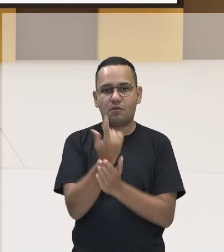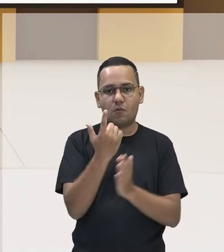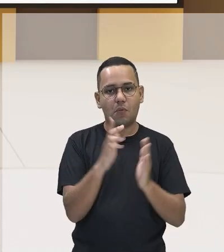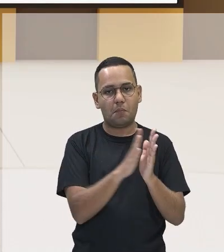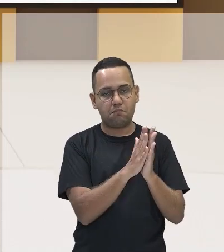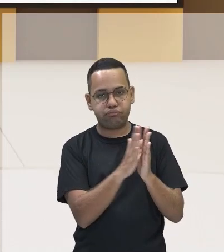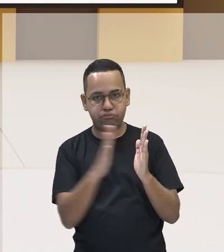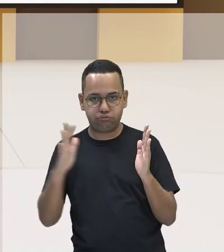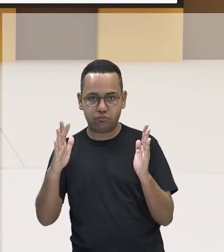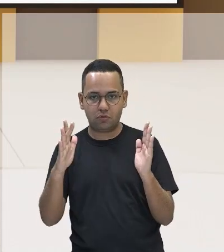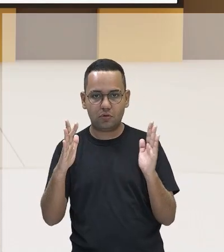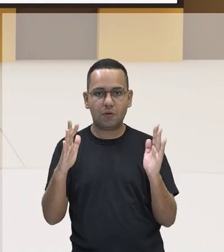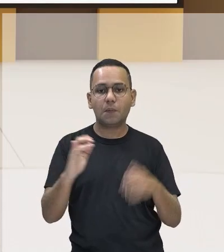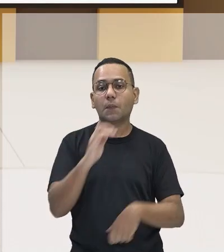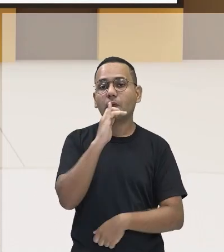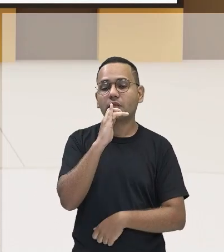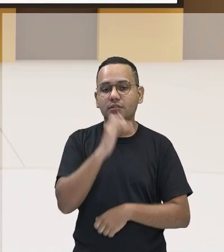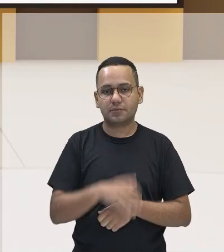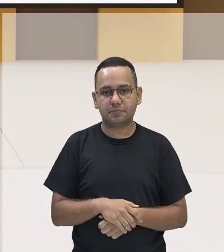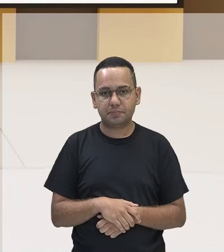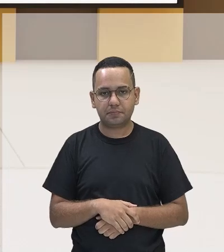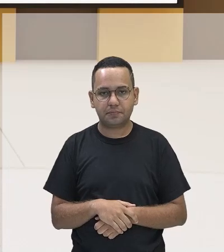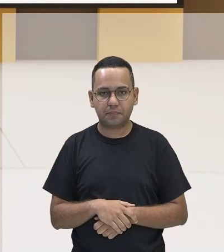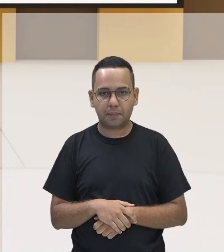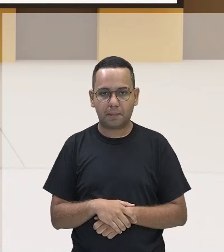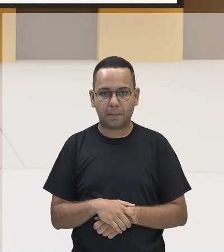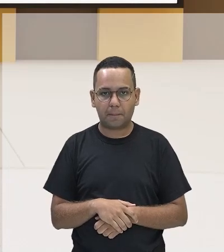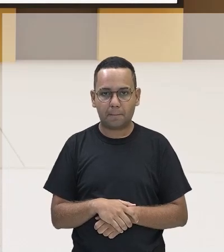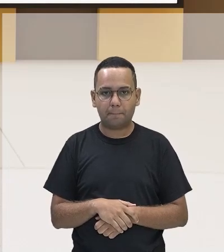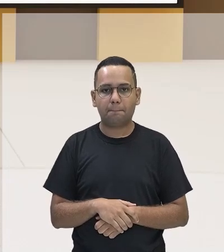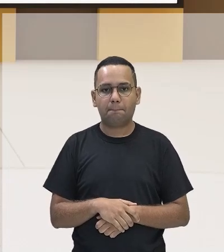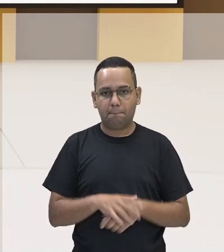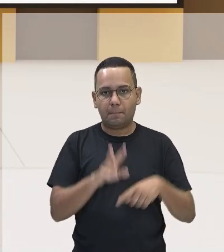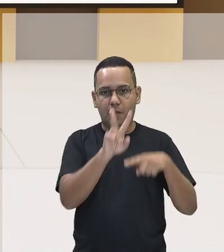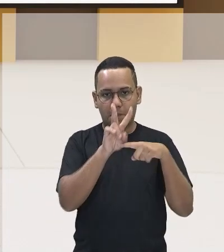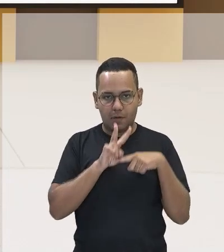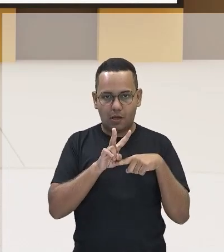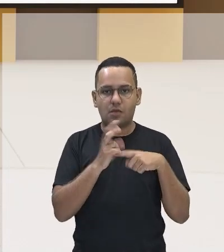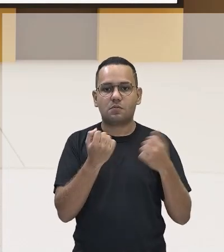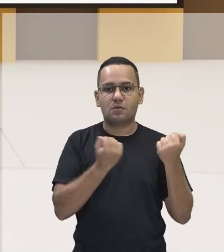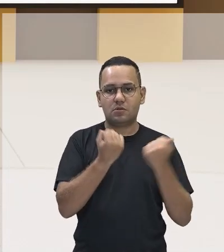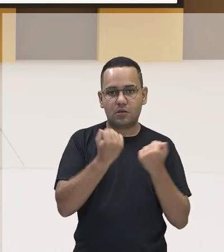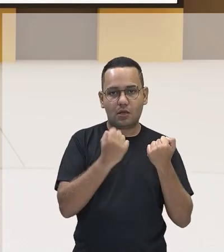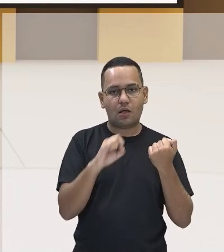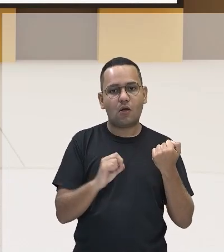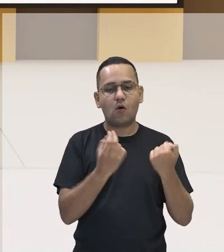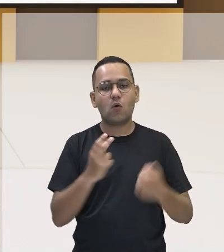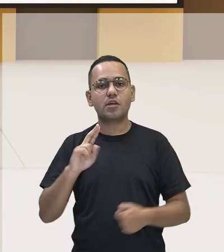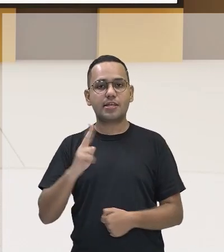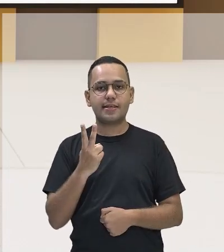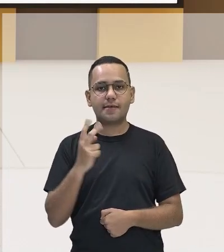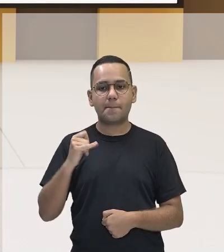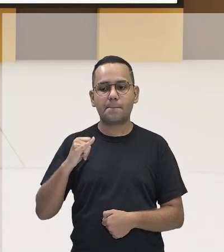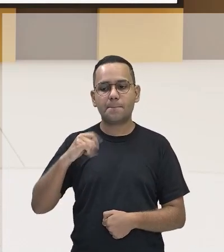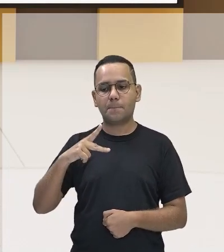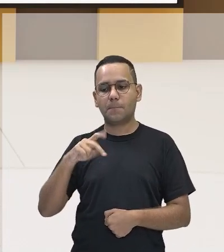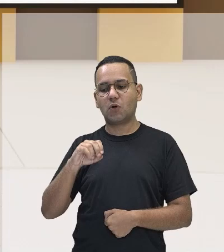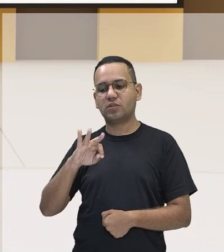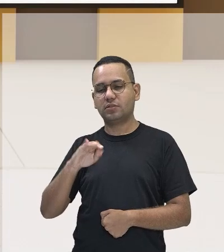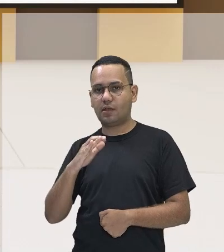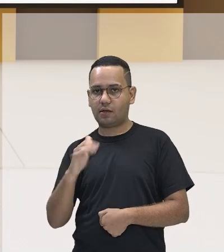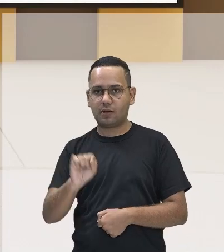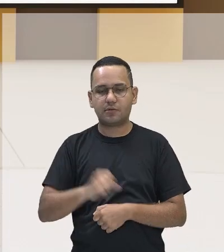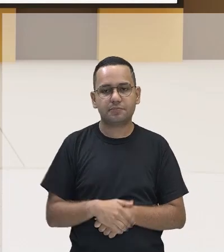e hipotecas. Ali o nosso querido financiamento, quando você precisa financiar um carro, ou financiar uma